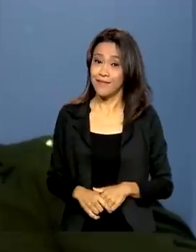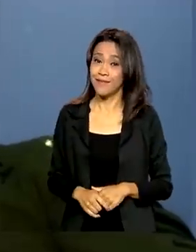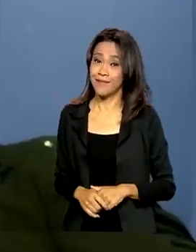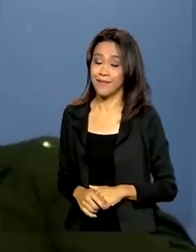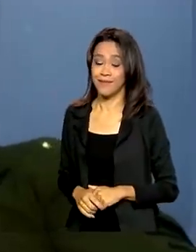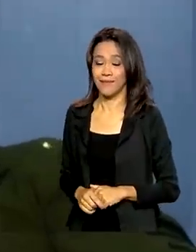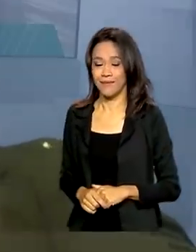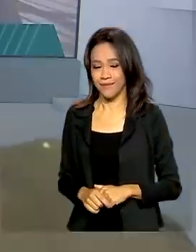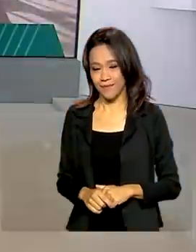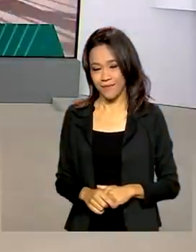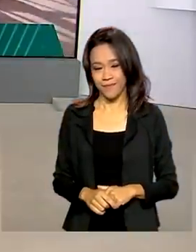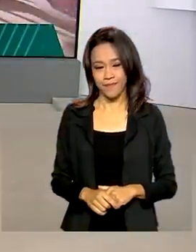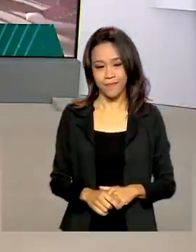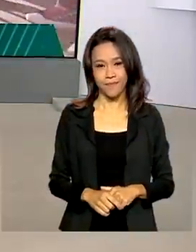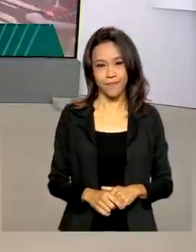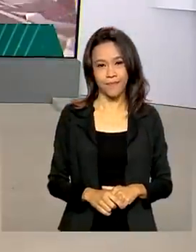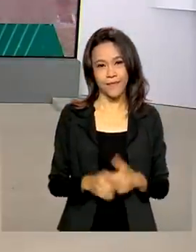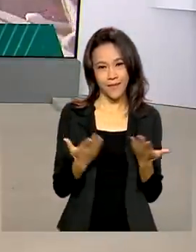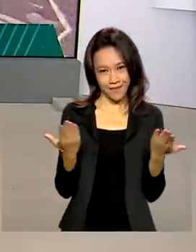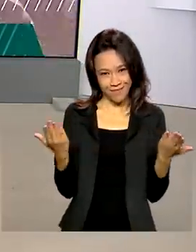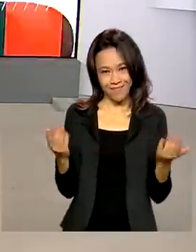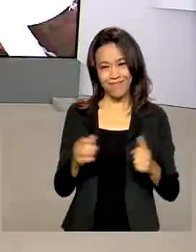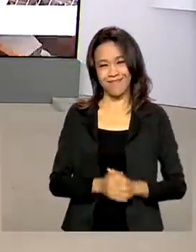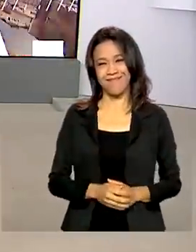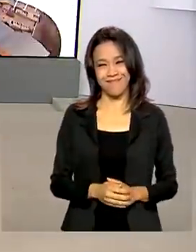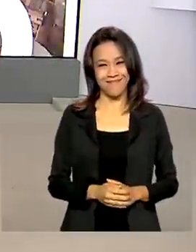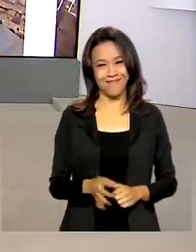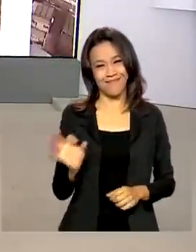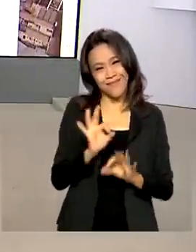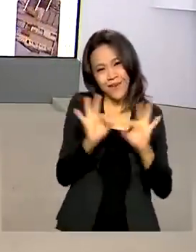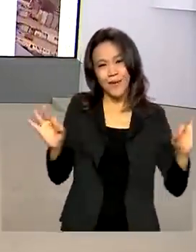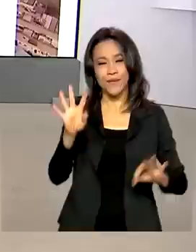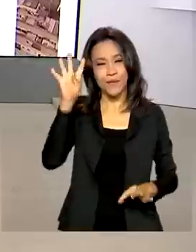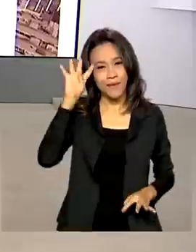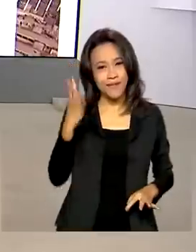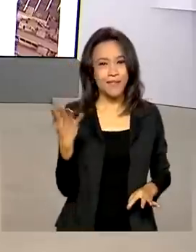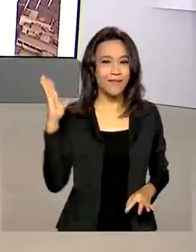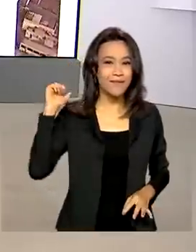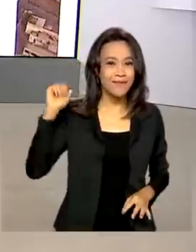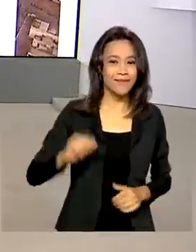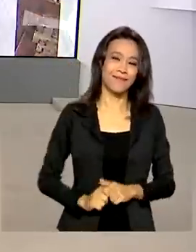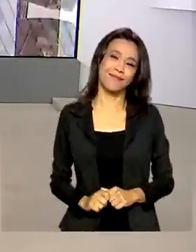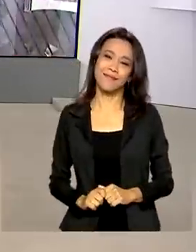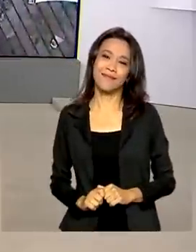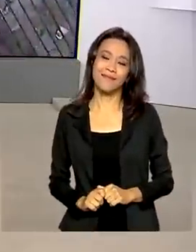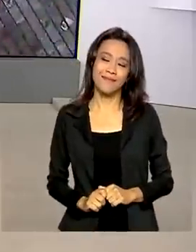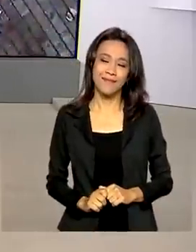É isso. Uma ótima quarta-feira para você. Tchau.